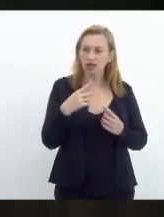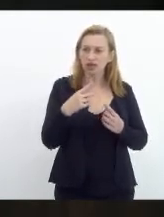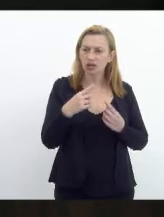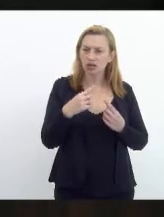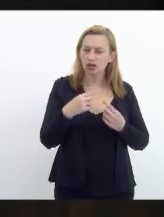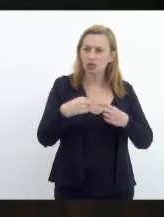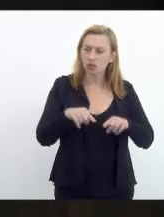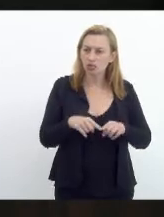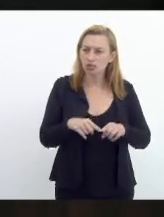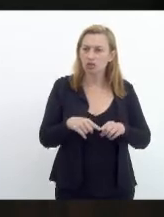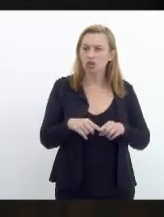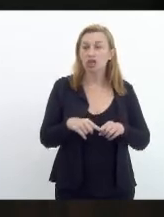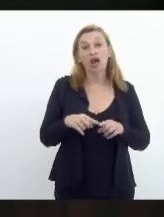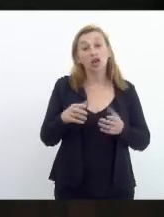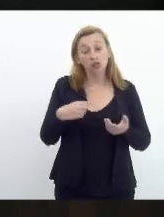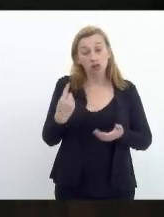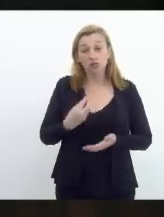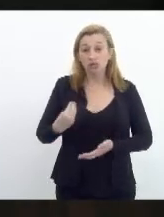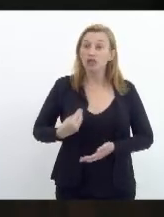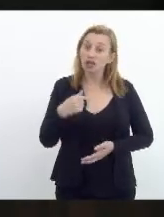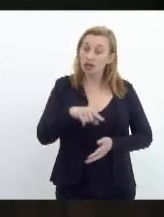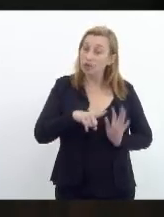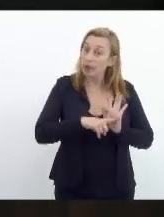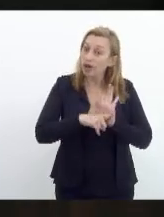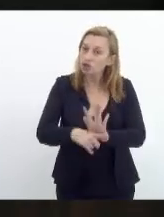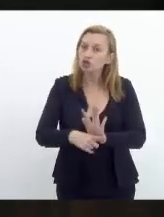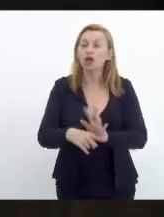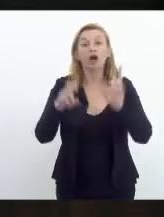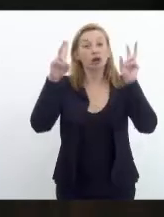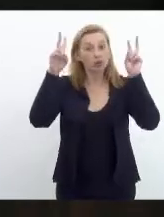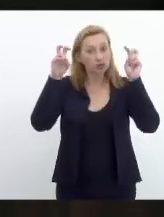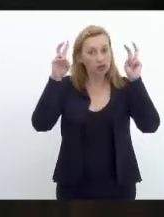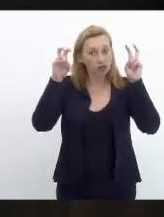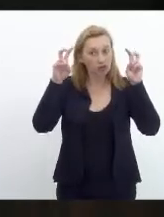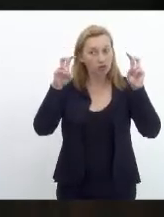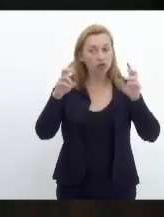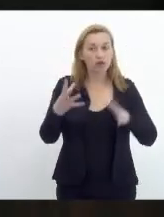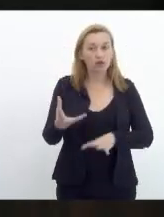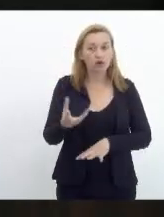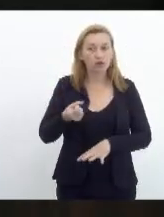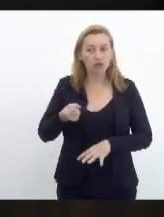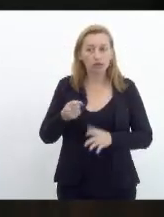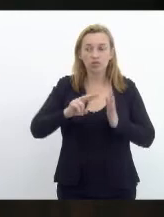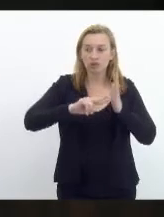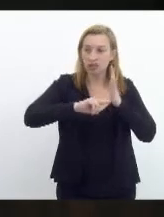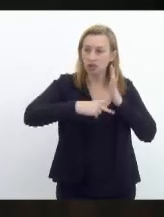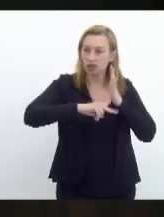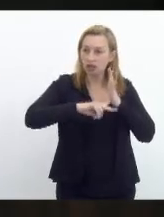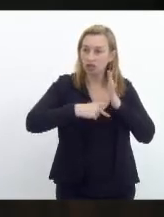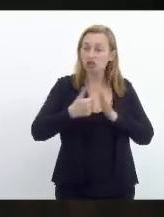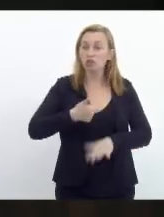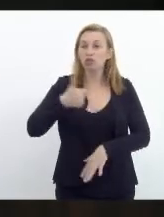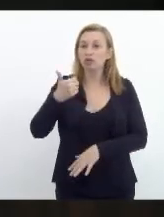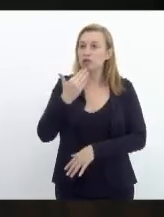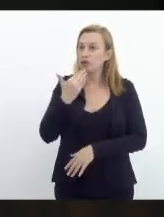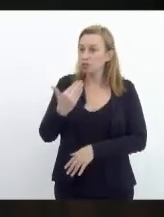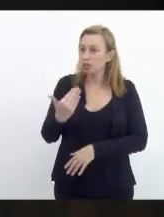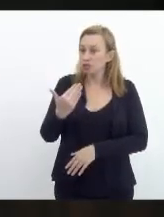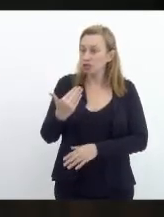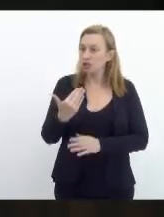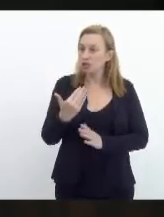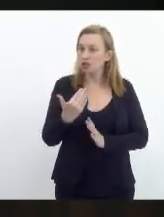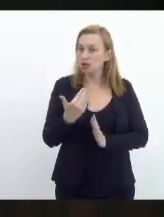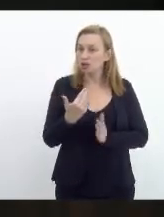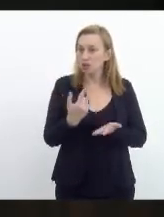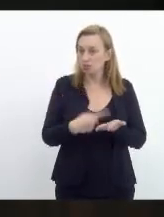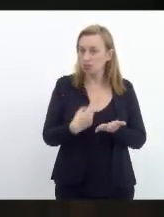ajudar. Isso aí. Esse também já foi o tema, motivo que eu recebi os sindicalistas. Primeiro pediram uma agenda, eu falei,